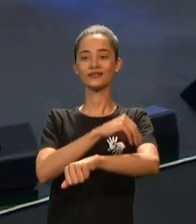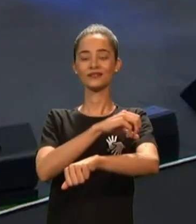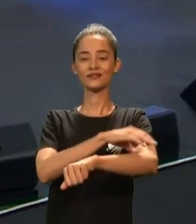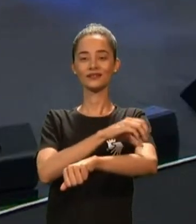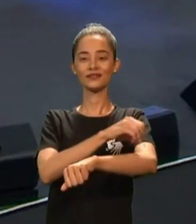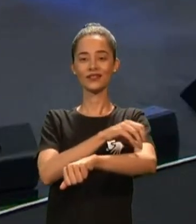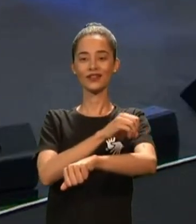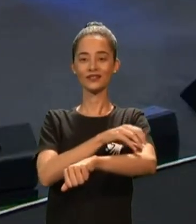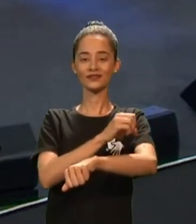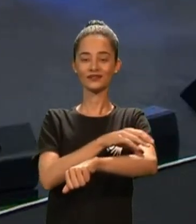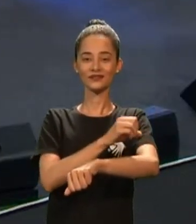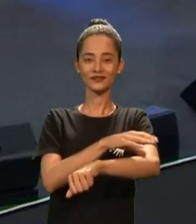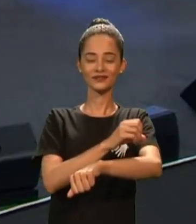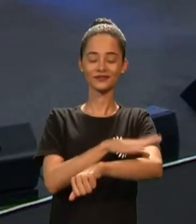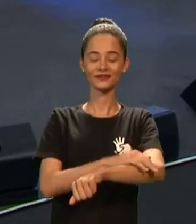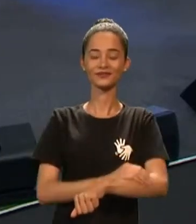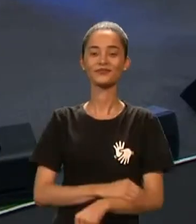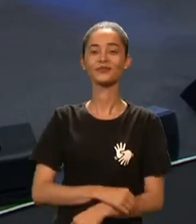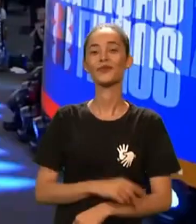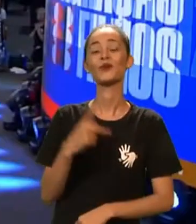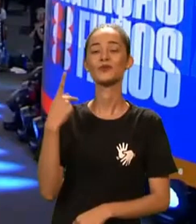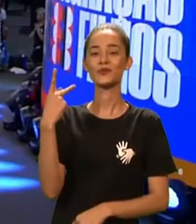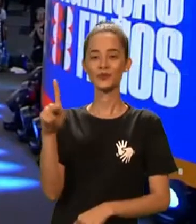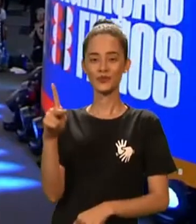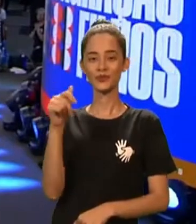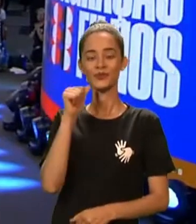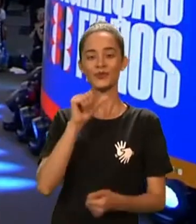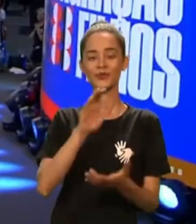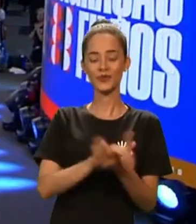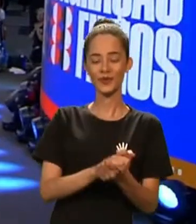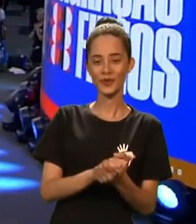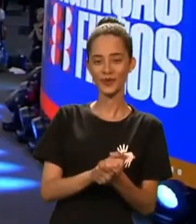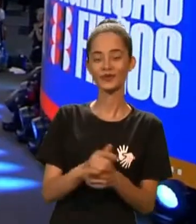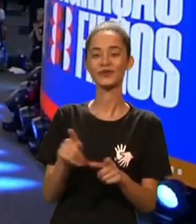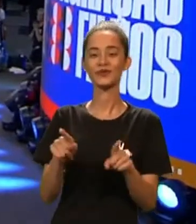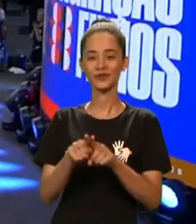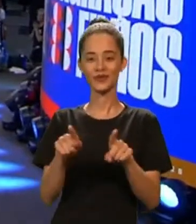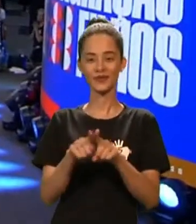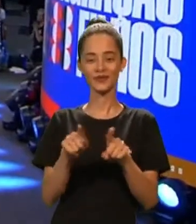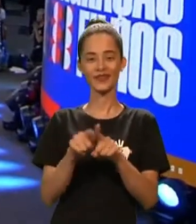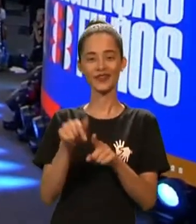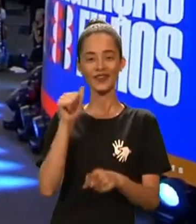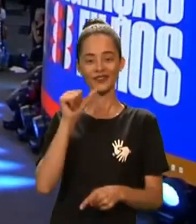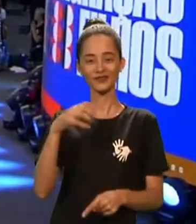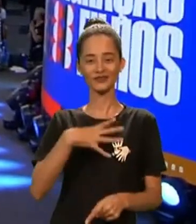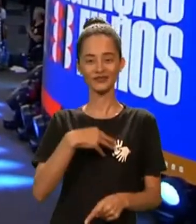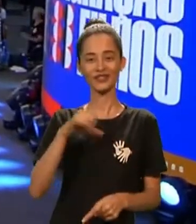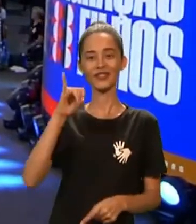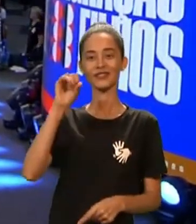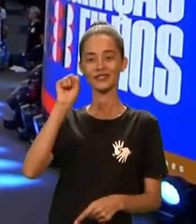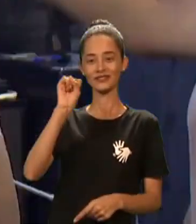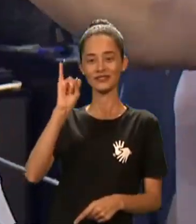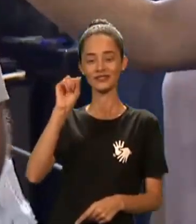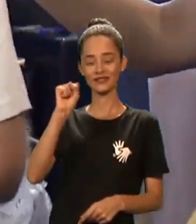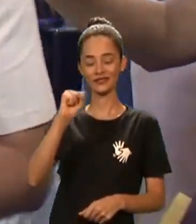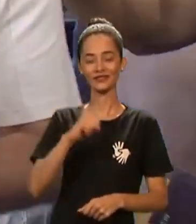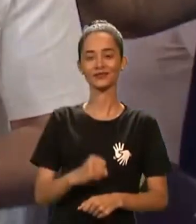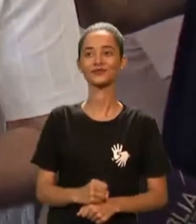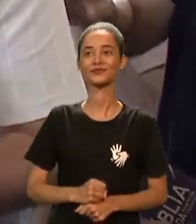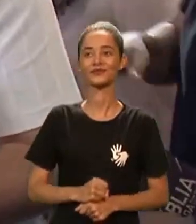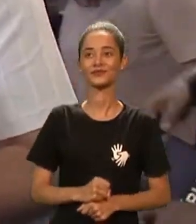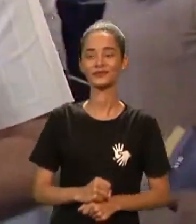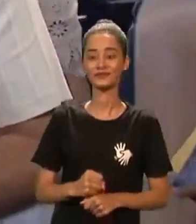linda filhota Isis, aqui para a gente consagrar ela ao Senhor. Você pode aplaudir o